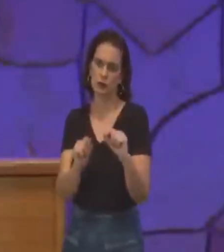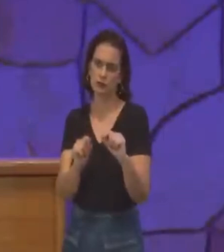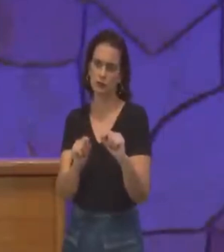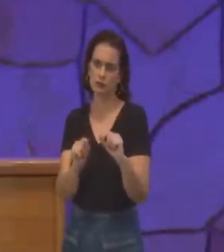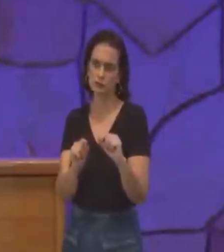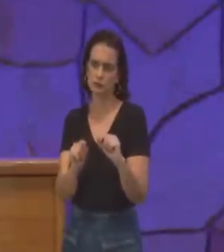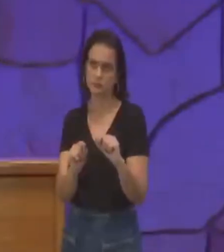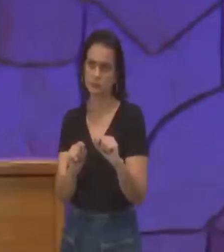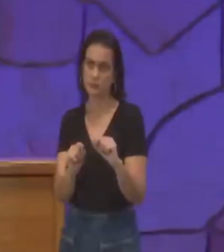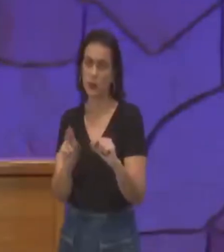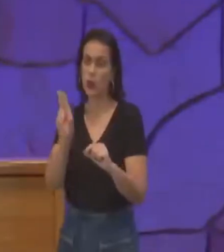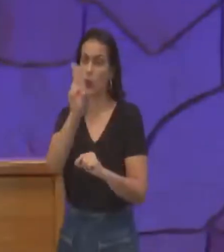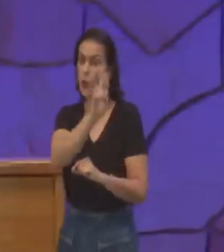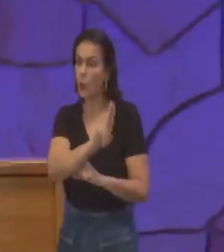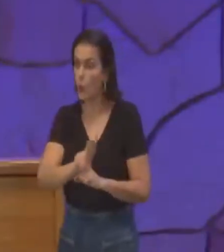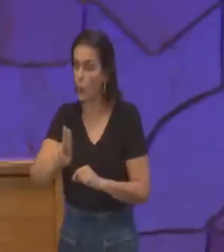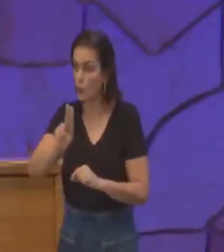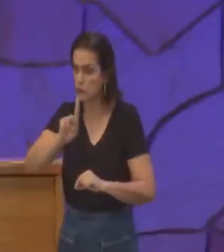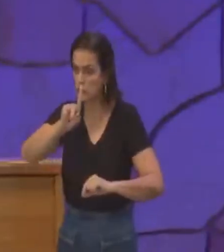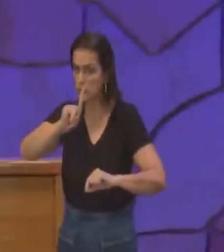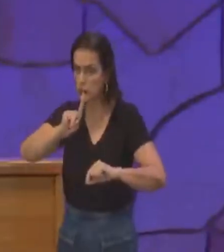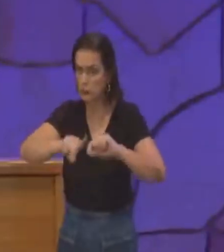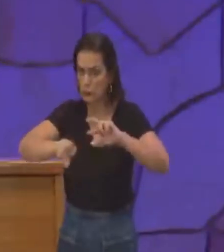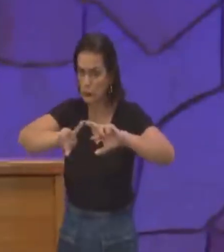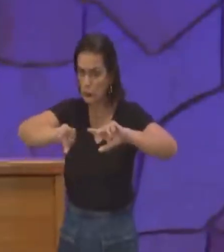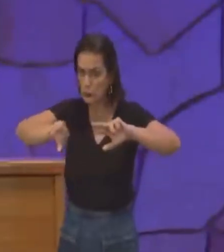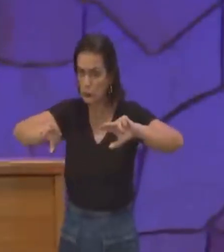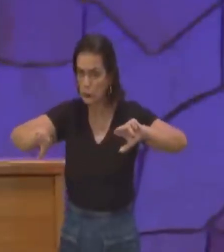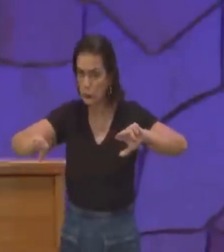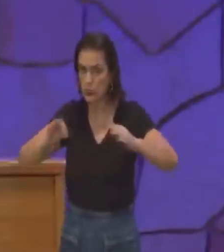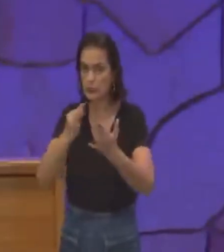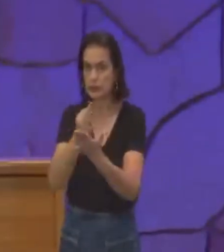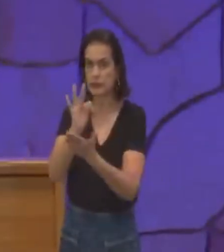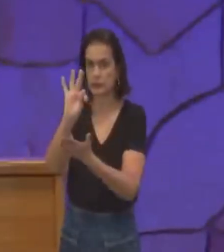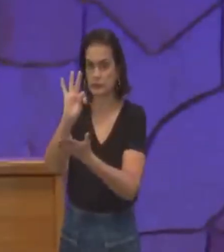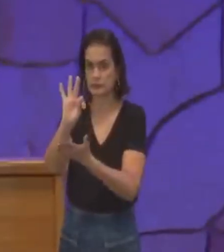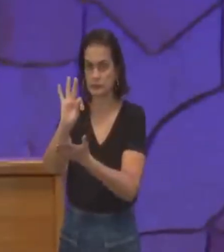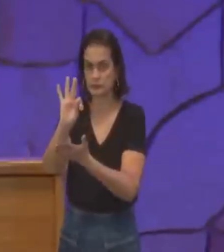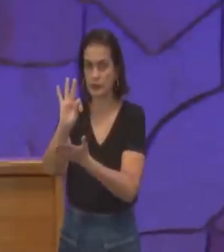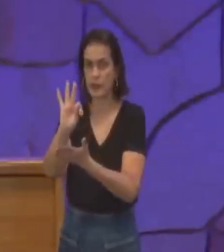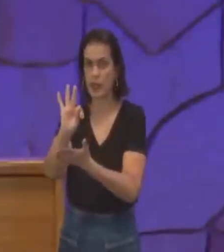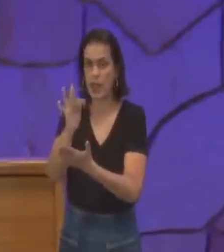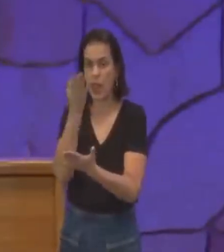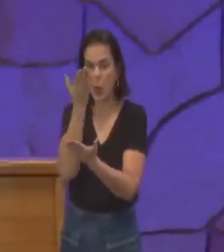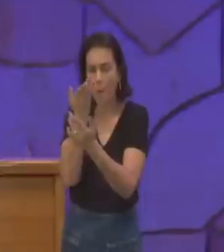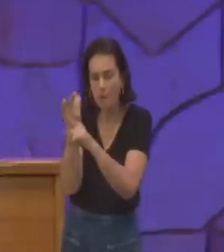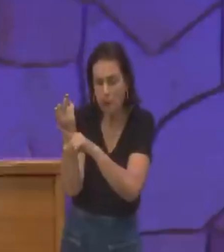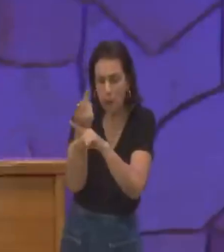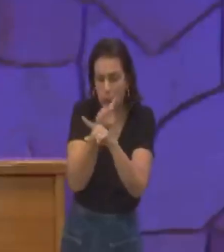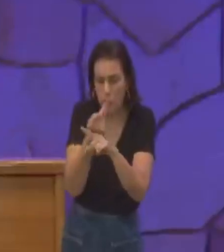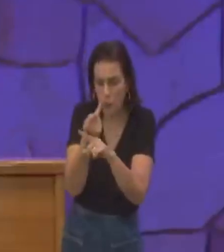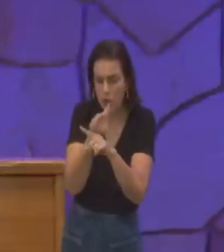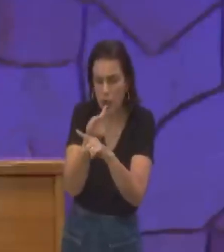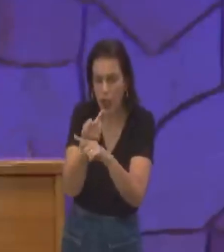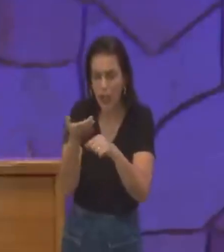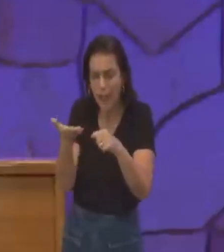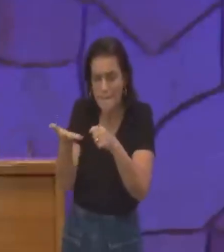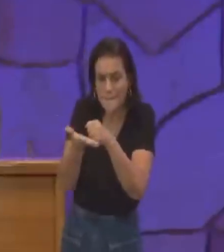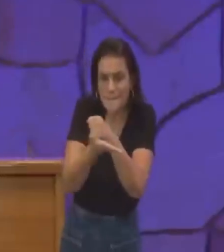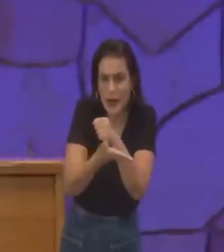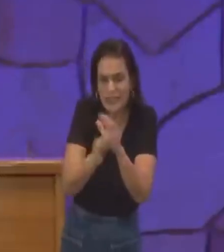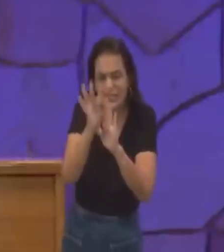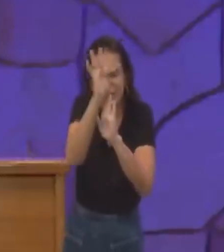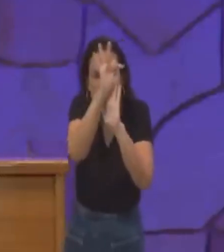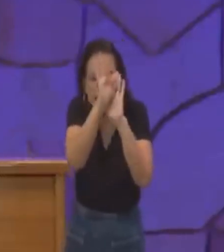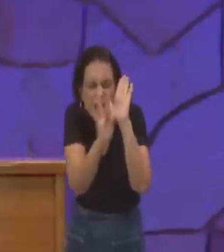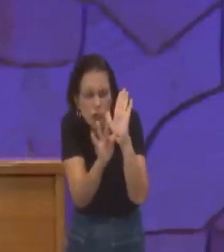de instrumentos e ferramentas da teologia, como por exemplo a exegese, a busca daquilo que o texto diz,